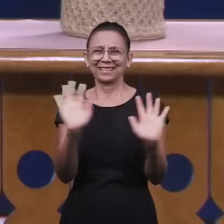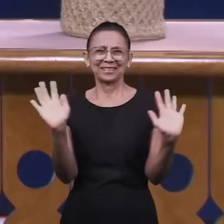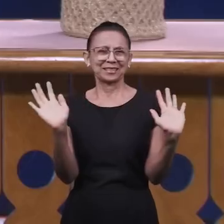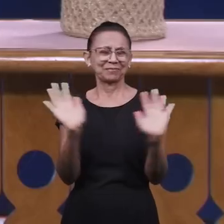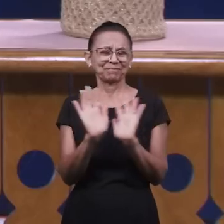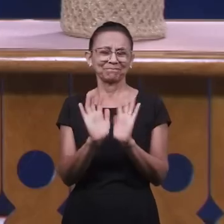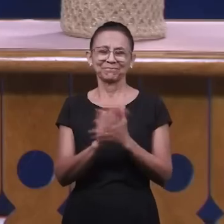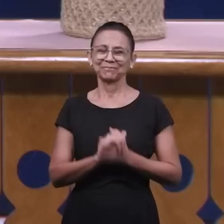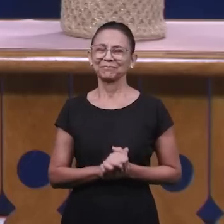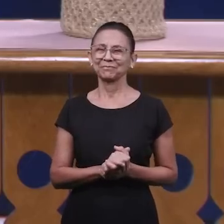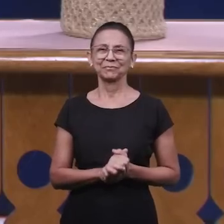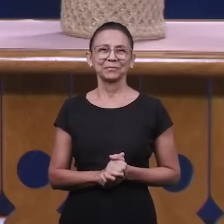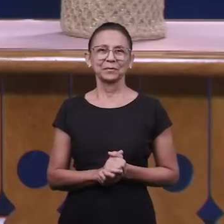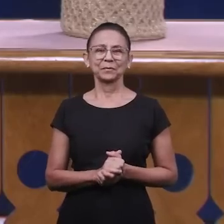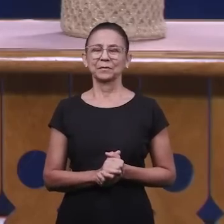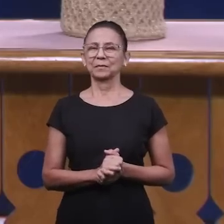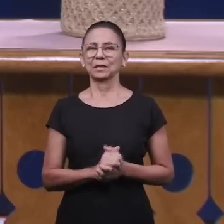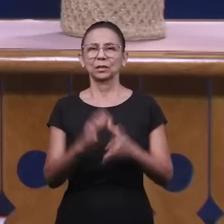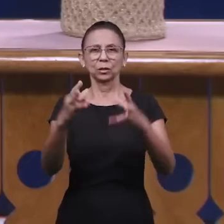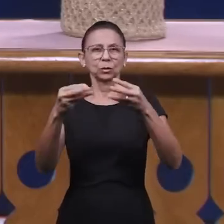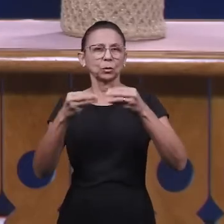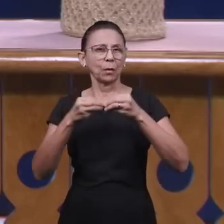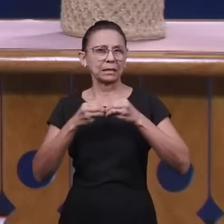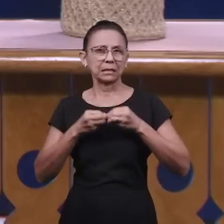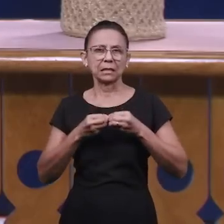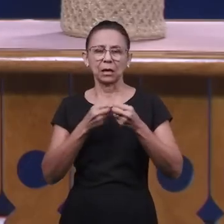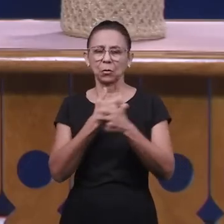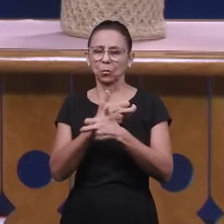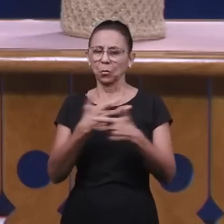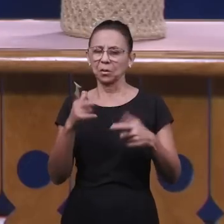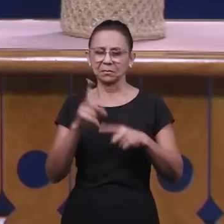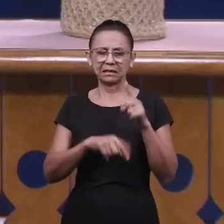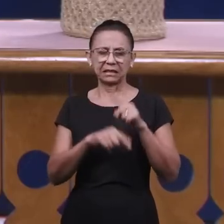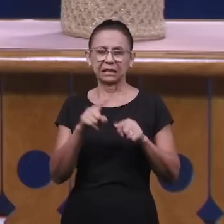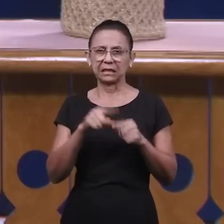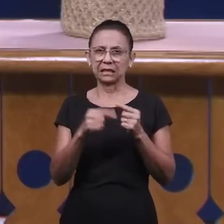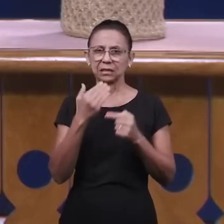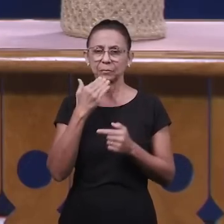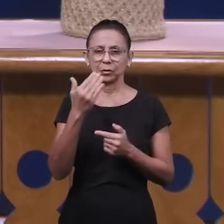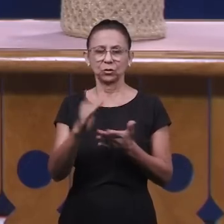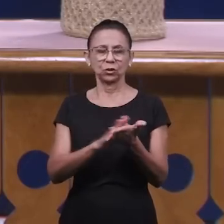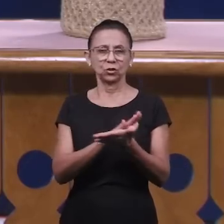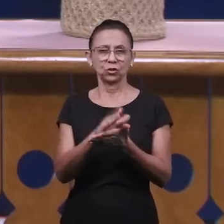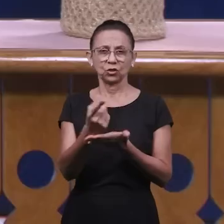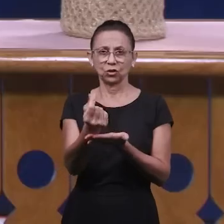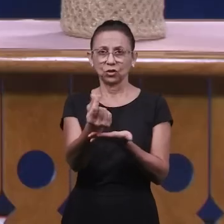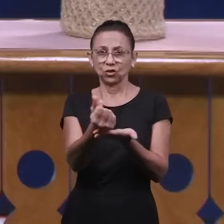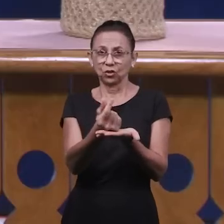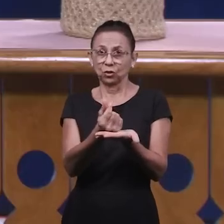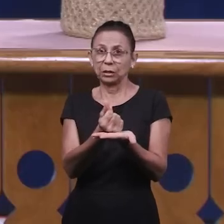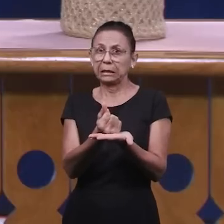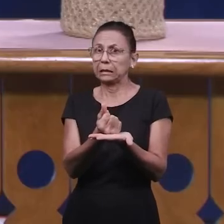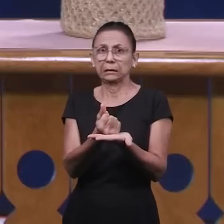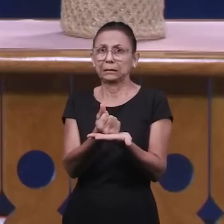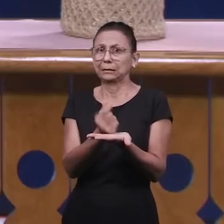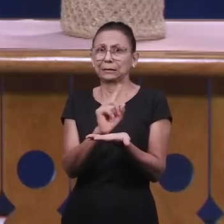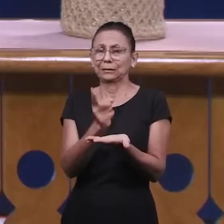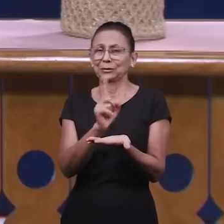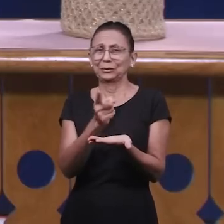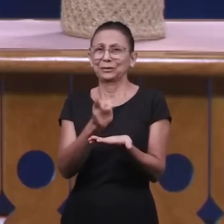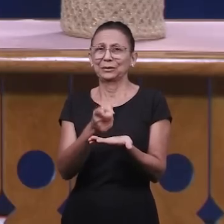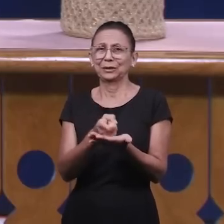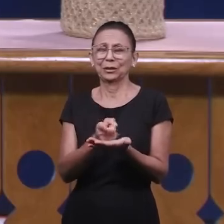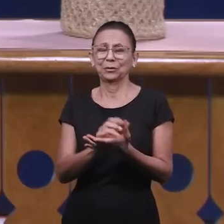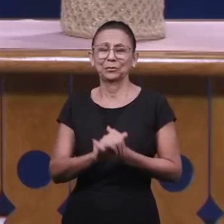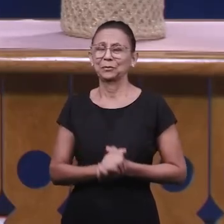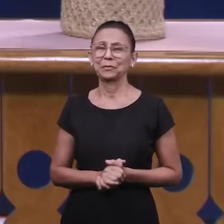estamos preocupados e queremos atender a sua necessidade espiritual, tá bom? Deus abençoe a todos. Continue acompanhando os